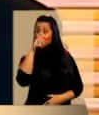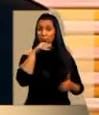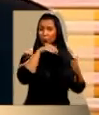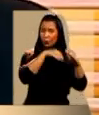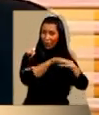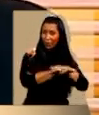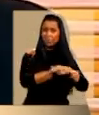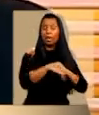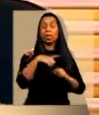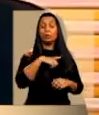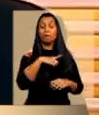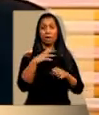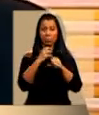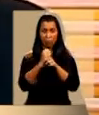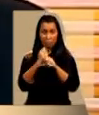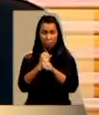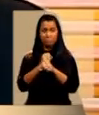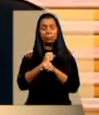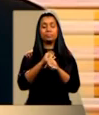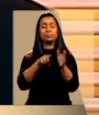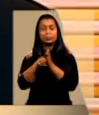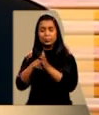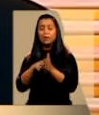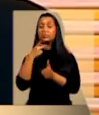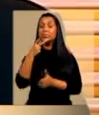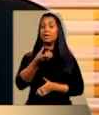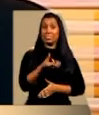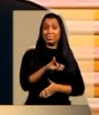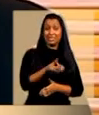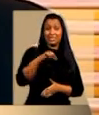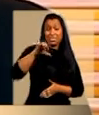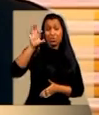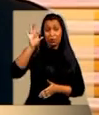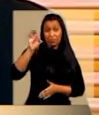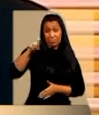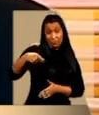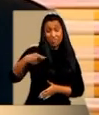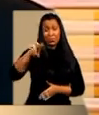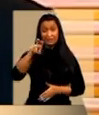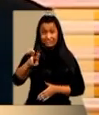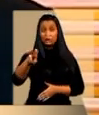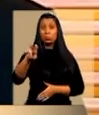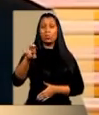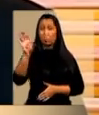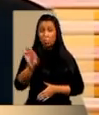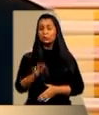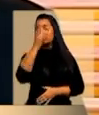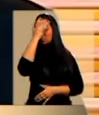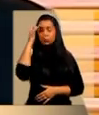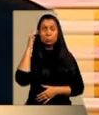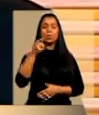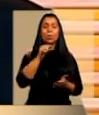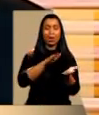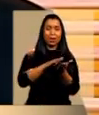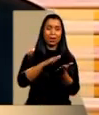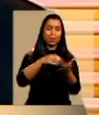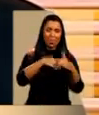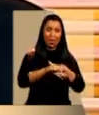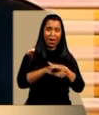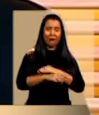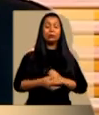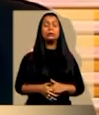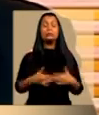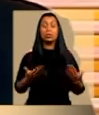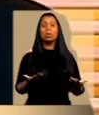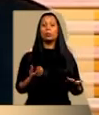né? Eu tenho aqui uma pesquisa aqui que fala que apenas 69,5% dos brasileiros investem em poupança. Isso